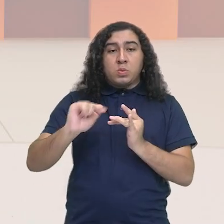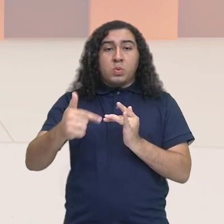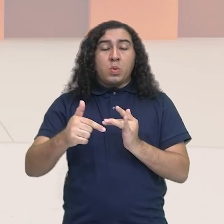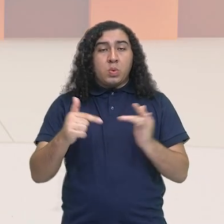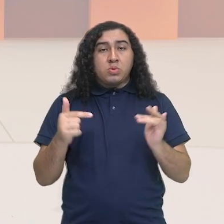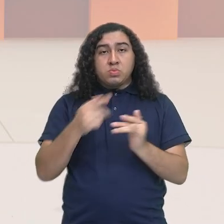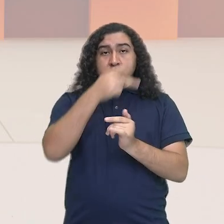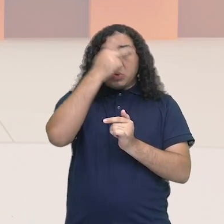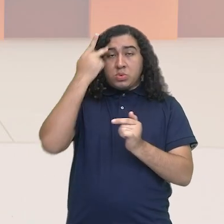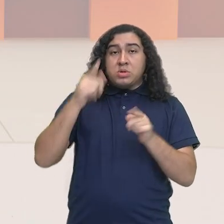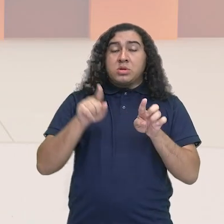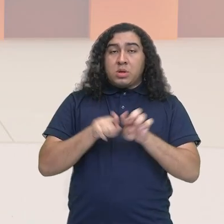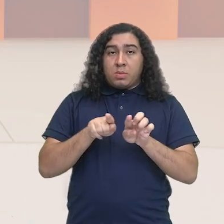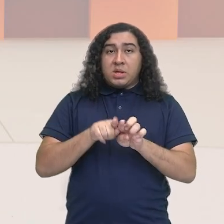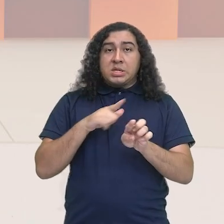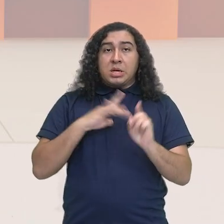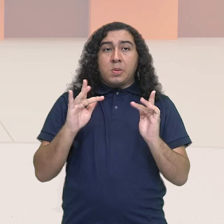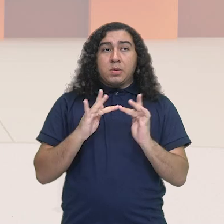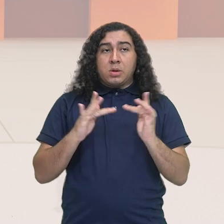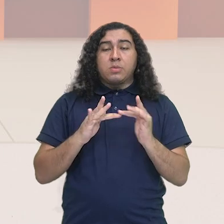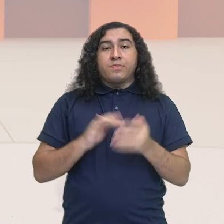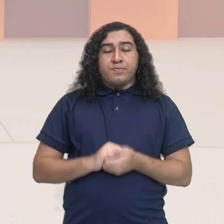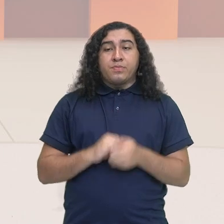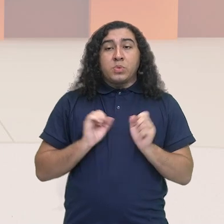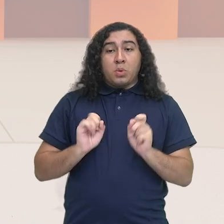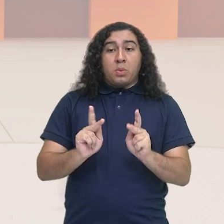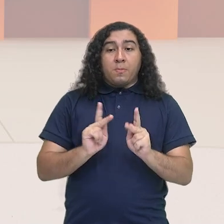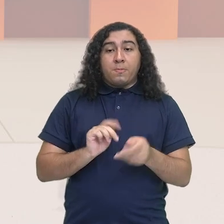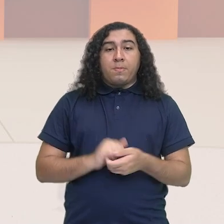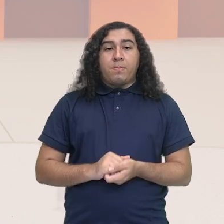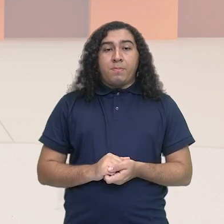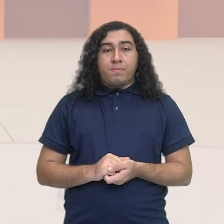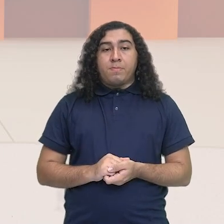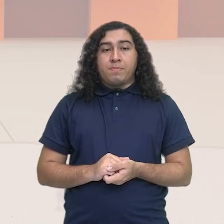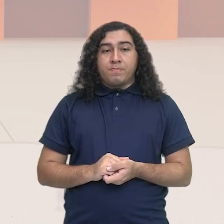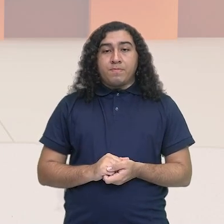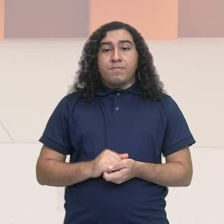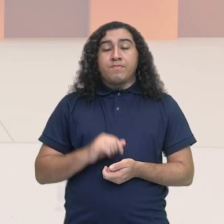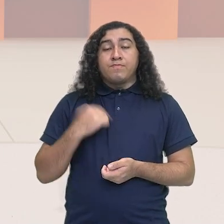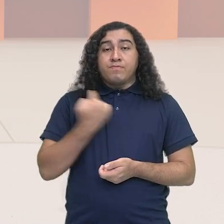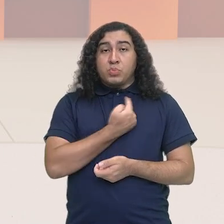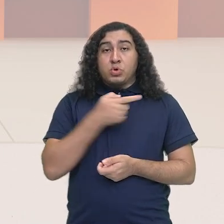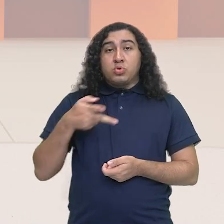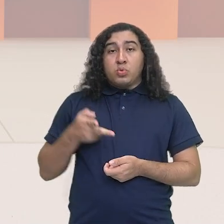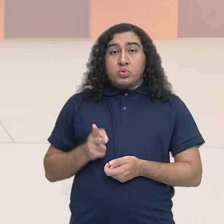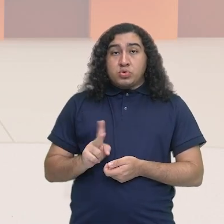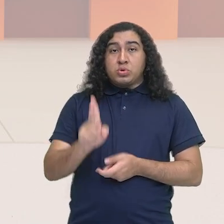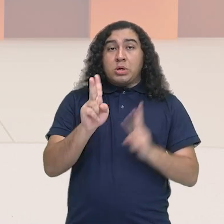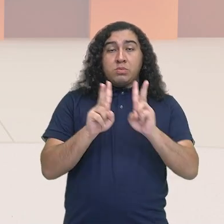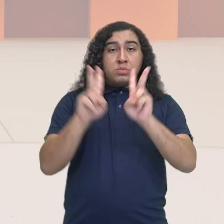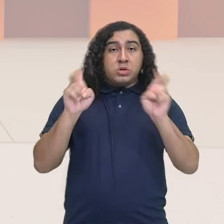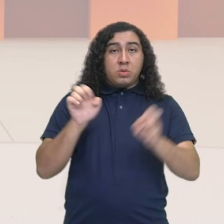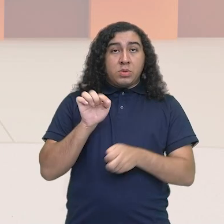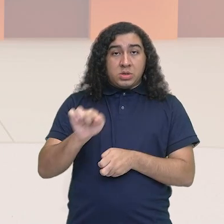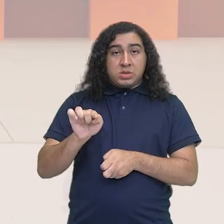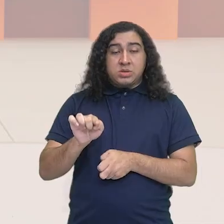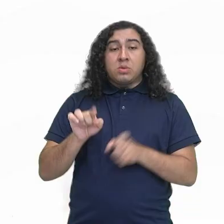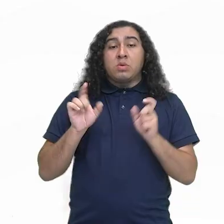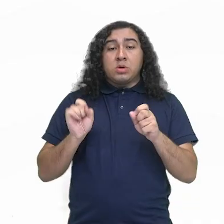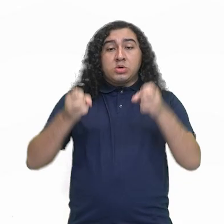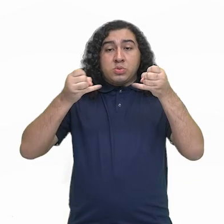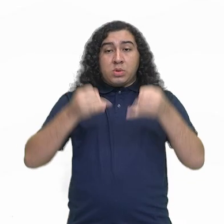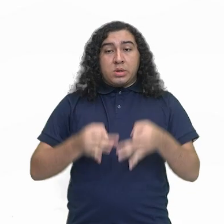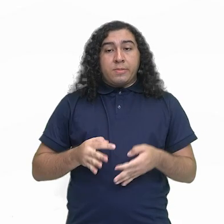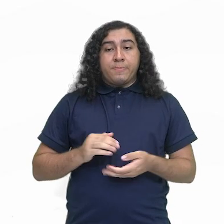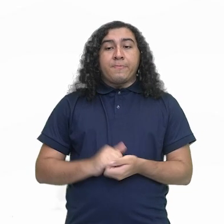essa interação, certo? Muito bem. E aí, a gente vai continuar falando do processo de socialização, dizendo o